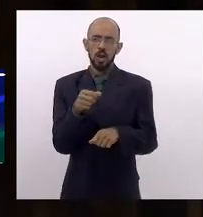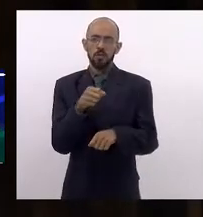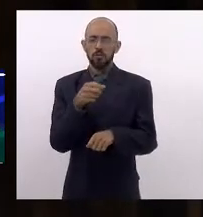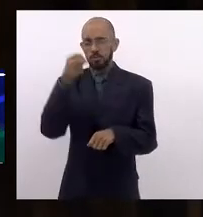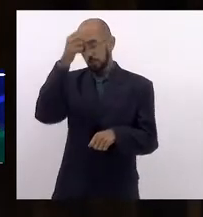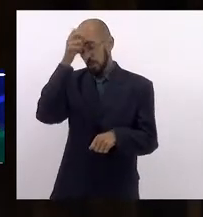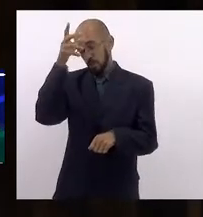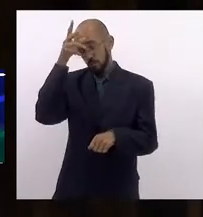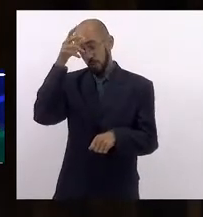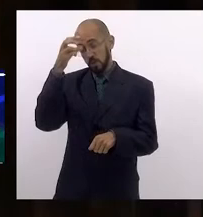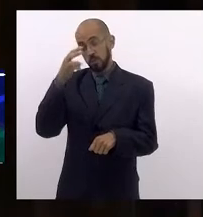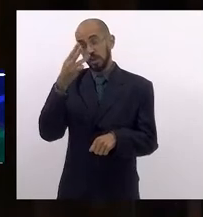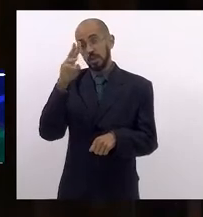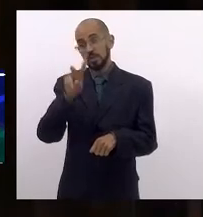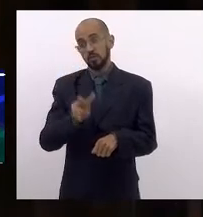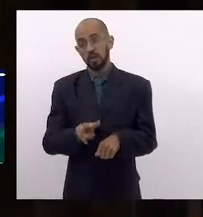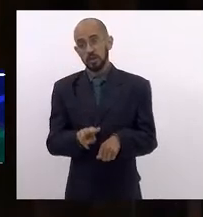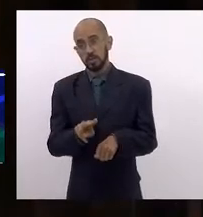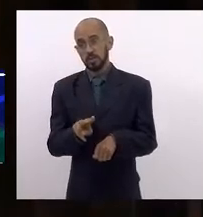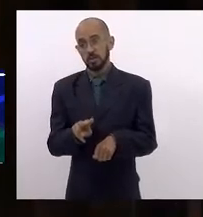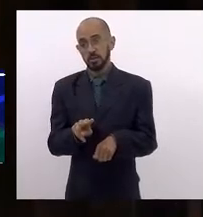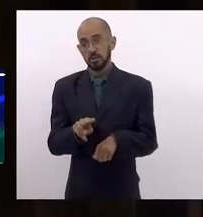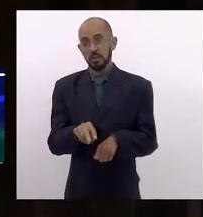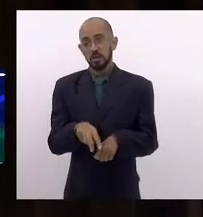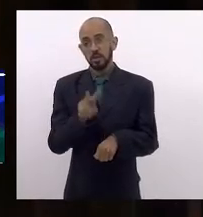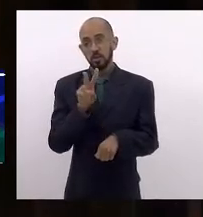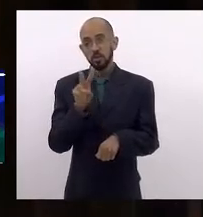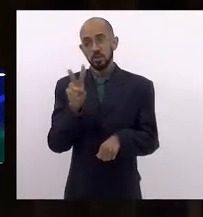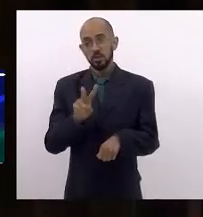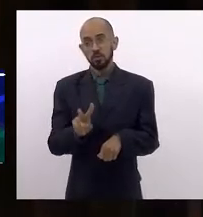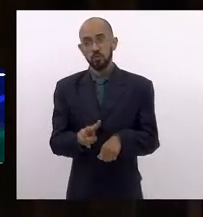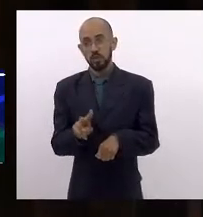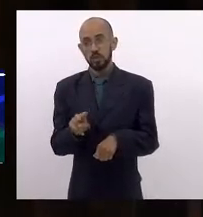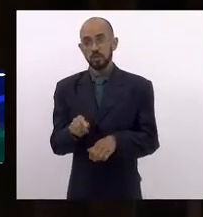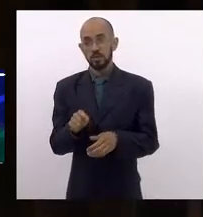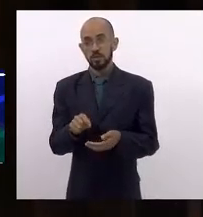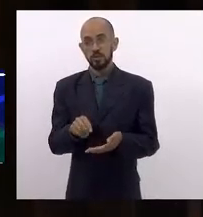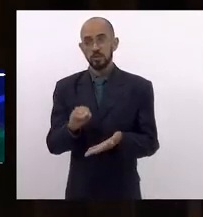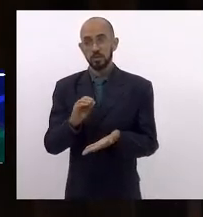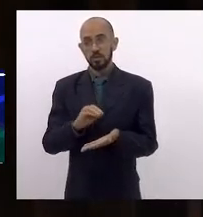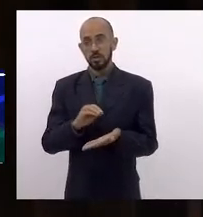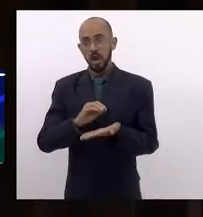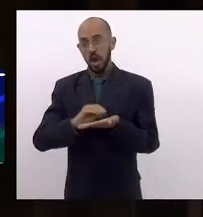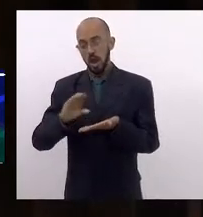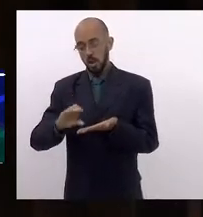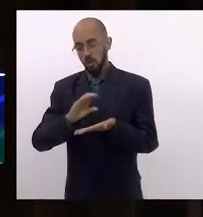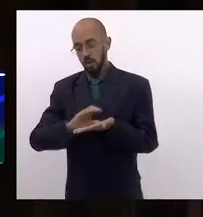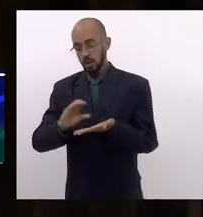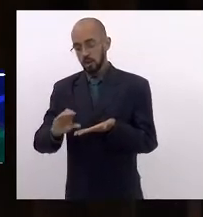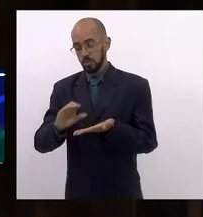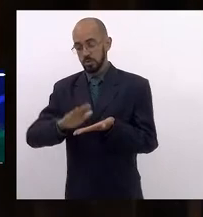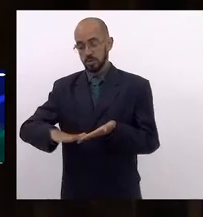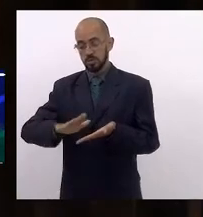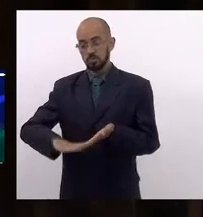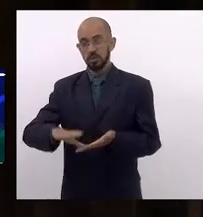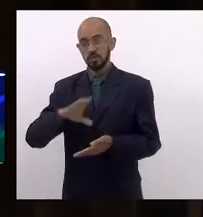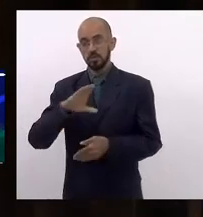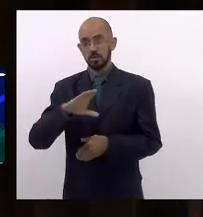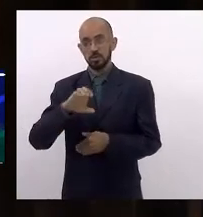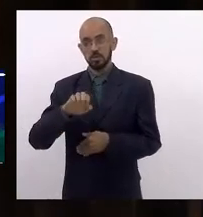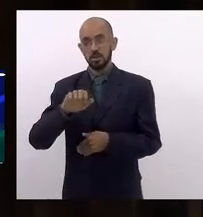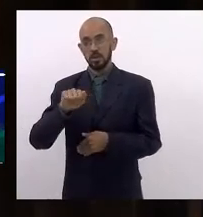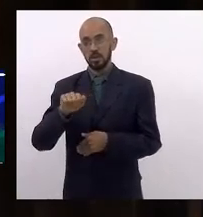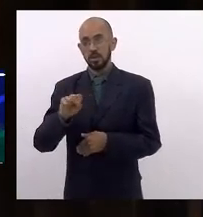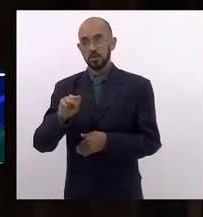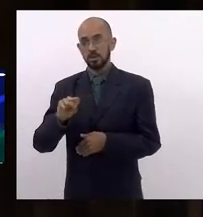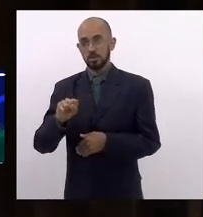três vezes é duas vezes ordenador de despesa em quatro anos seguidos na Ceasa e eu fiz uma análise